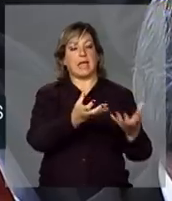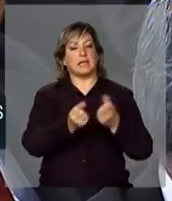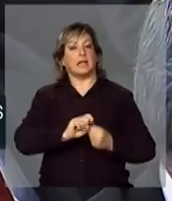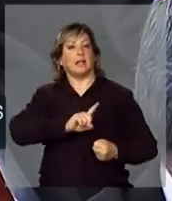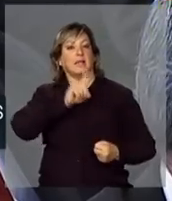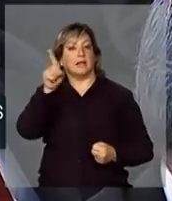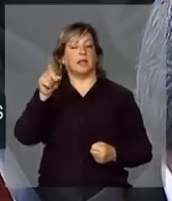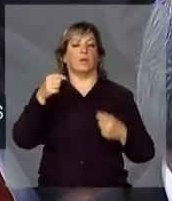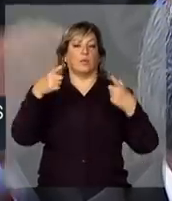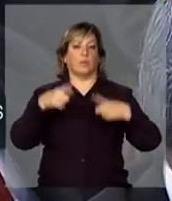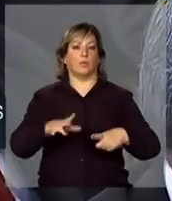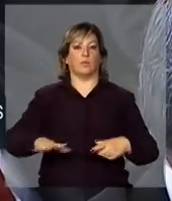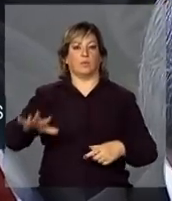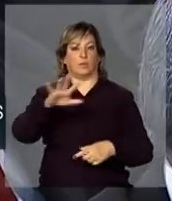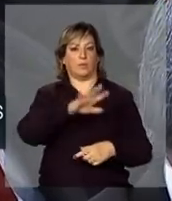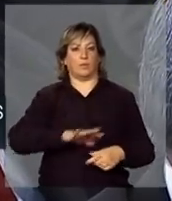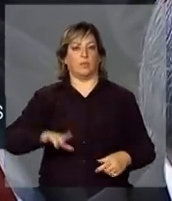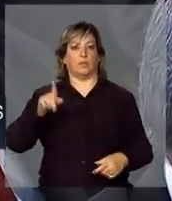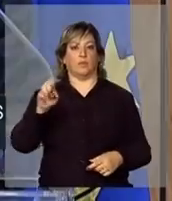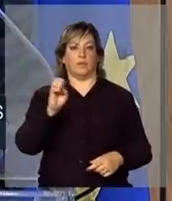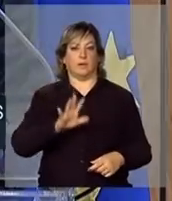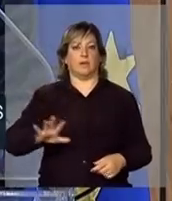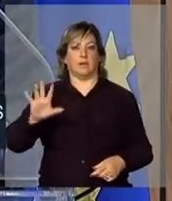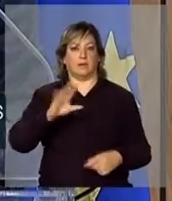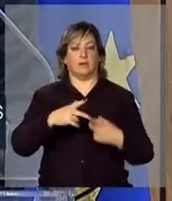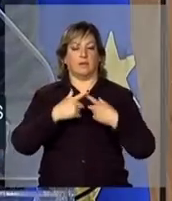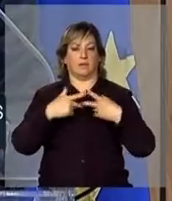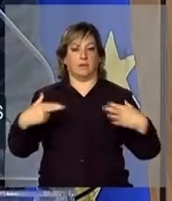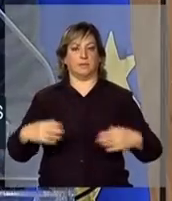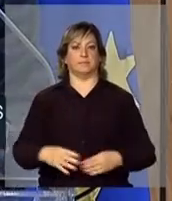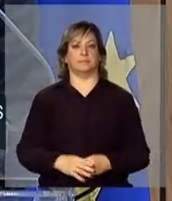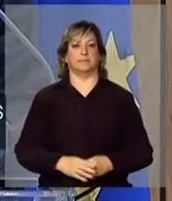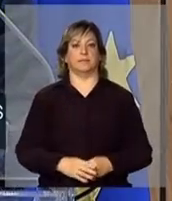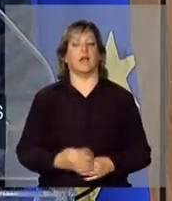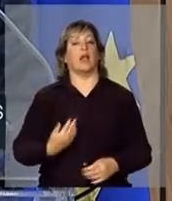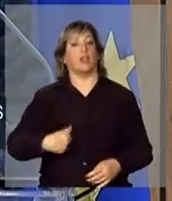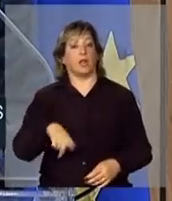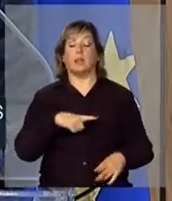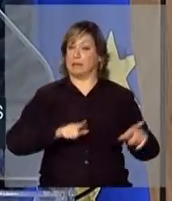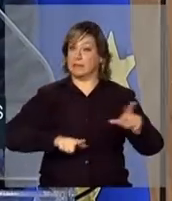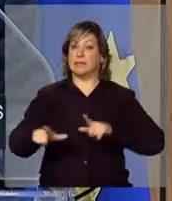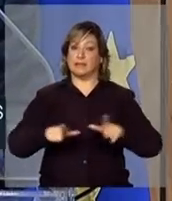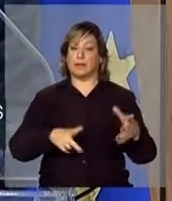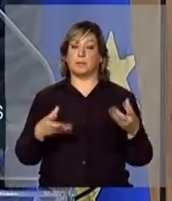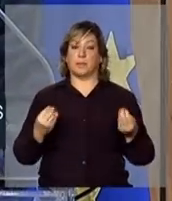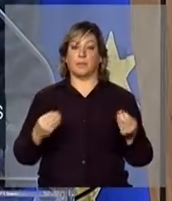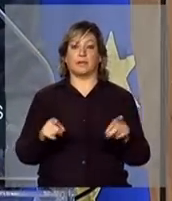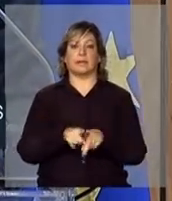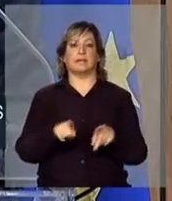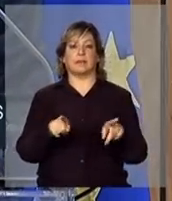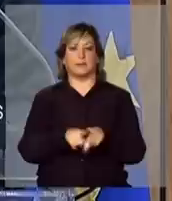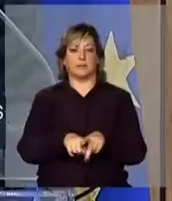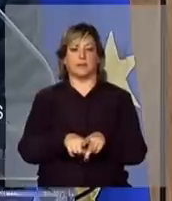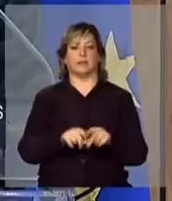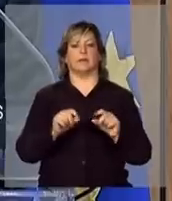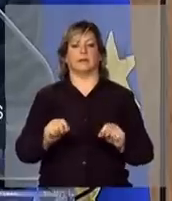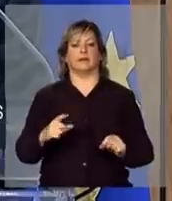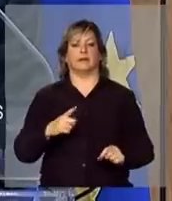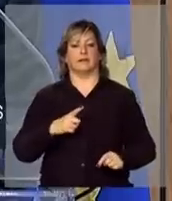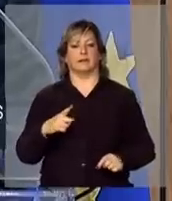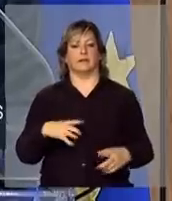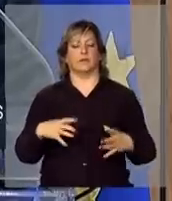nos institutos do Centro Comum de Investigação da Comissão Europeia. E estamos a trabalhar muito também no âmbito da mobilidade